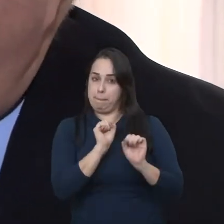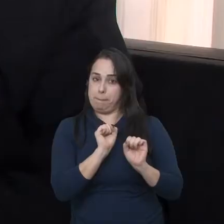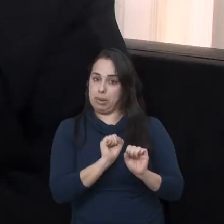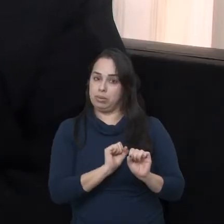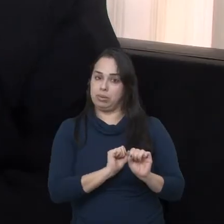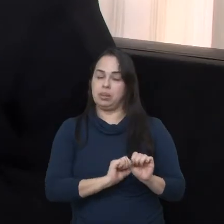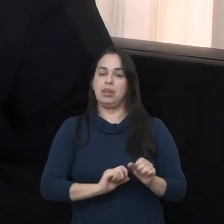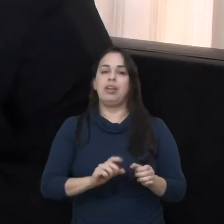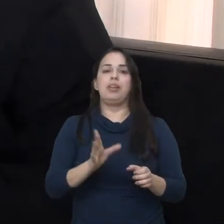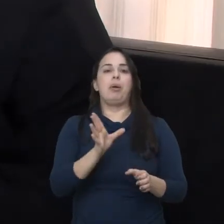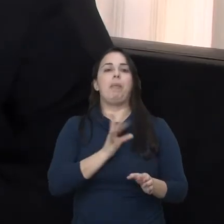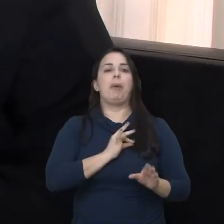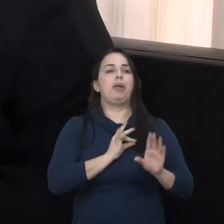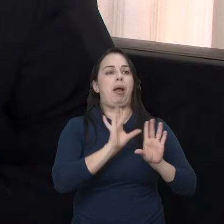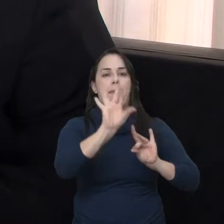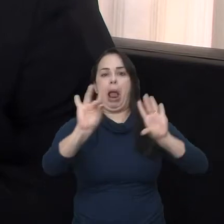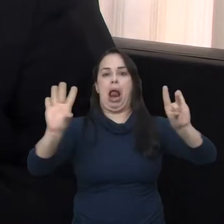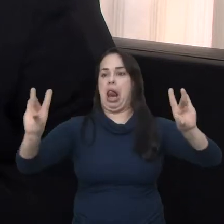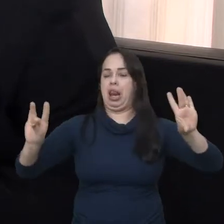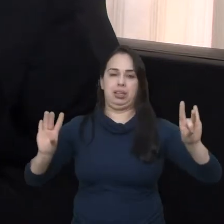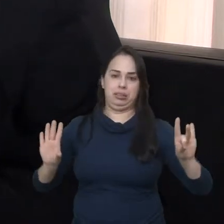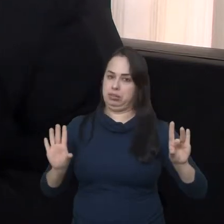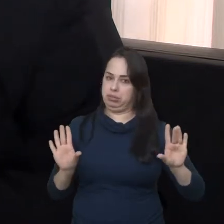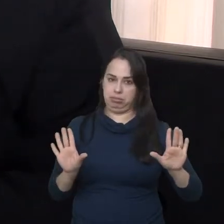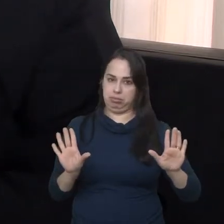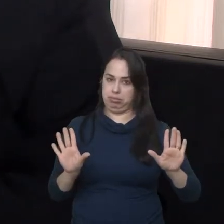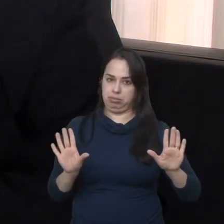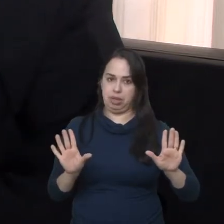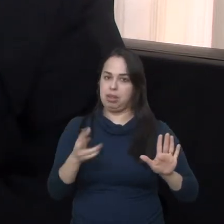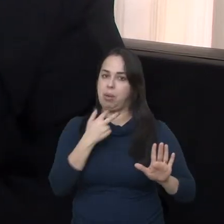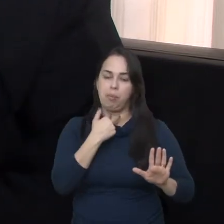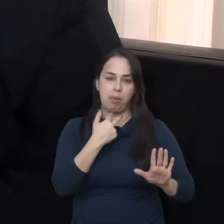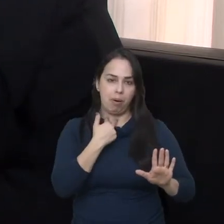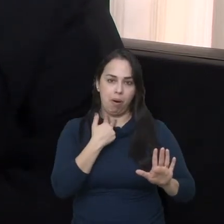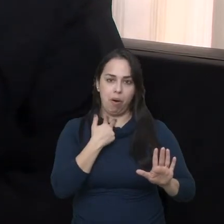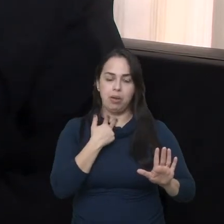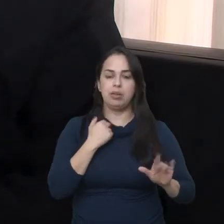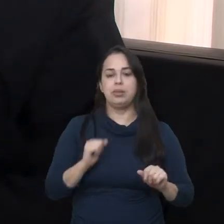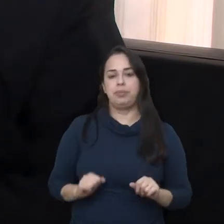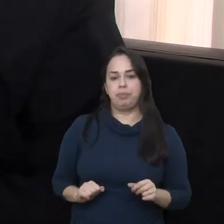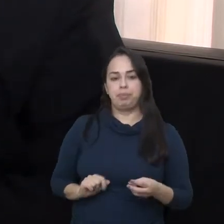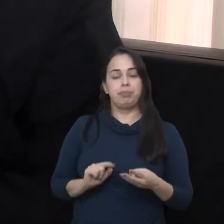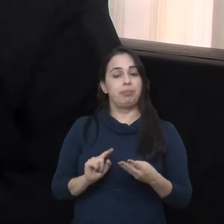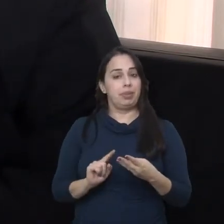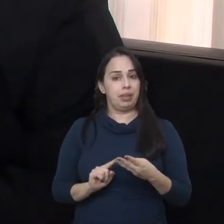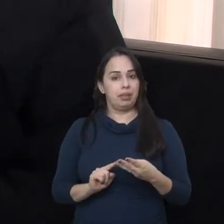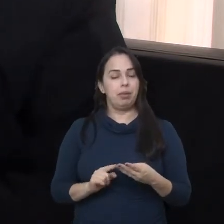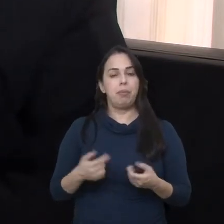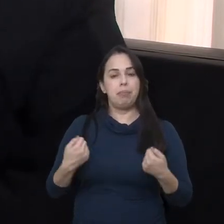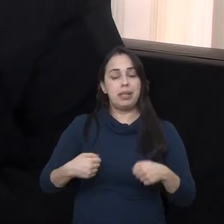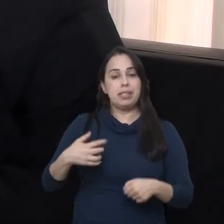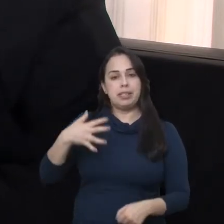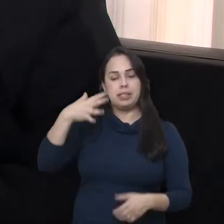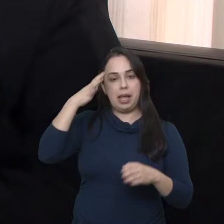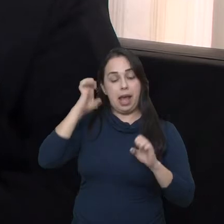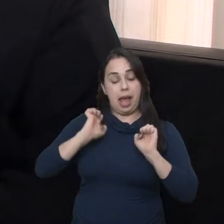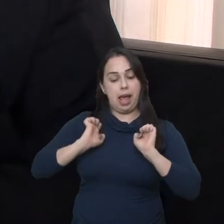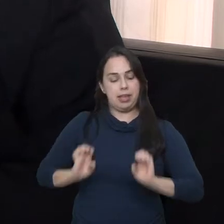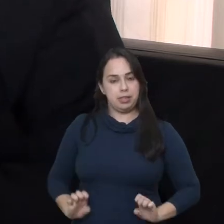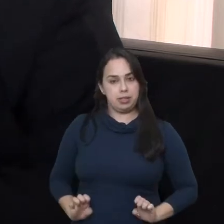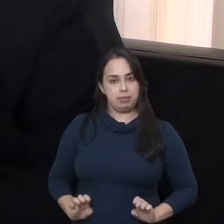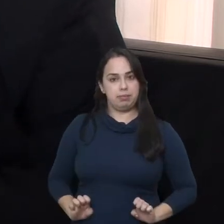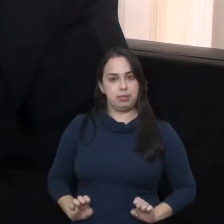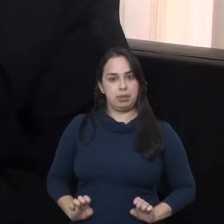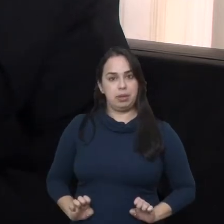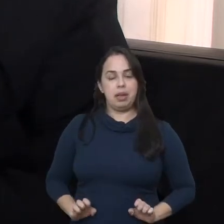broches. O adesivo tem que estar colado no próprio corpo, não pode estar com aquele bolo de adesivo para ser colando no colégio ou no lugar